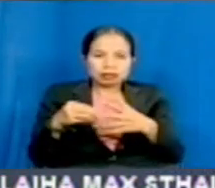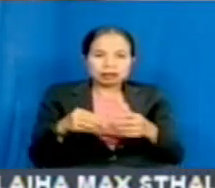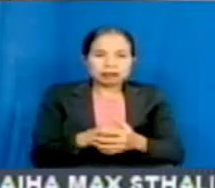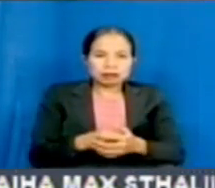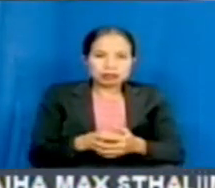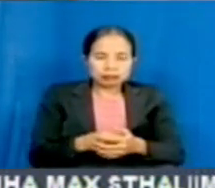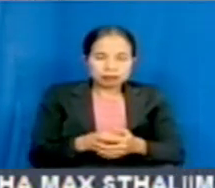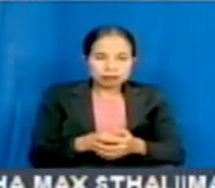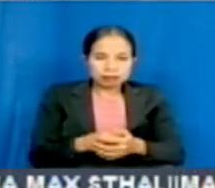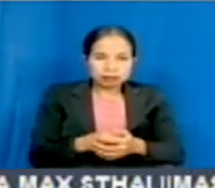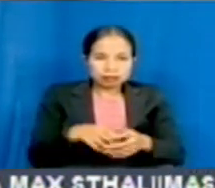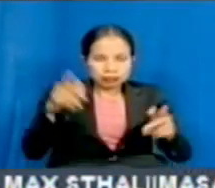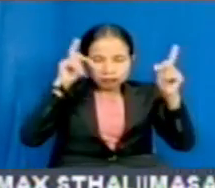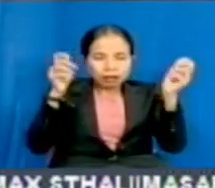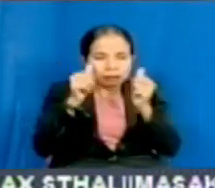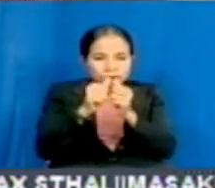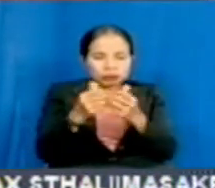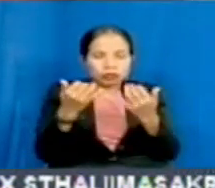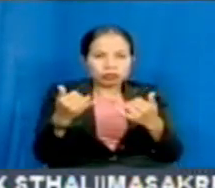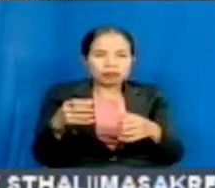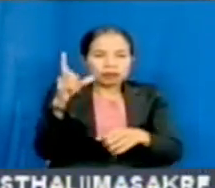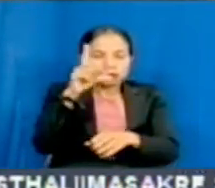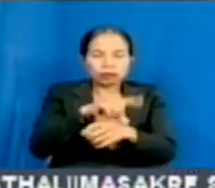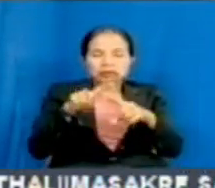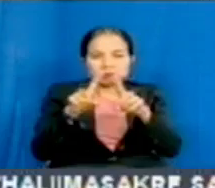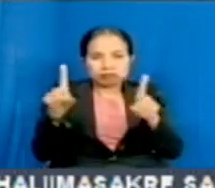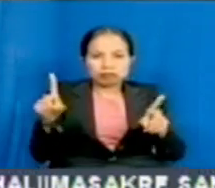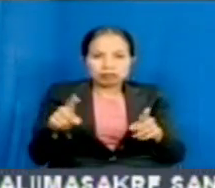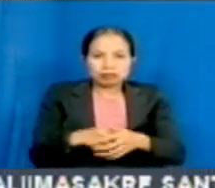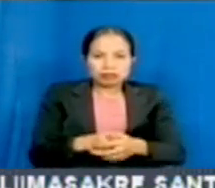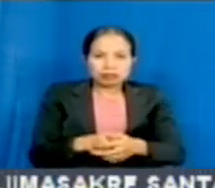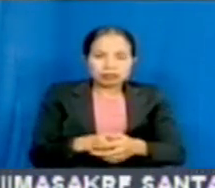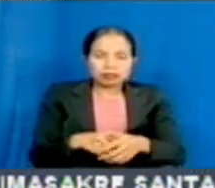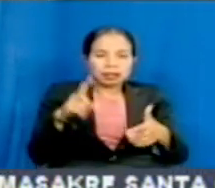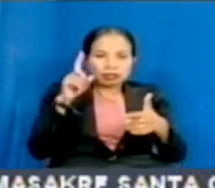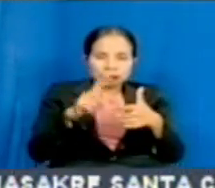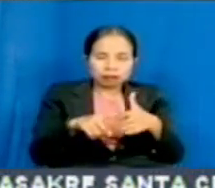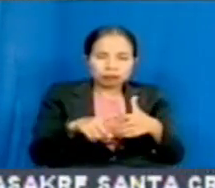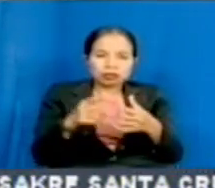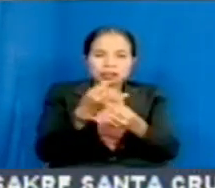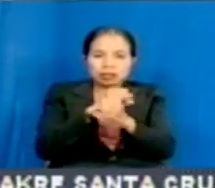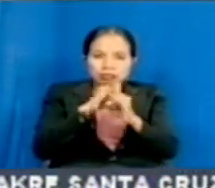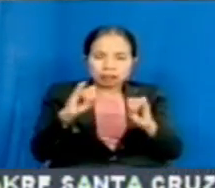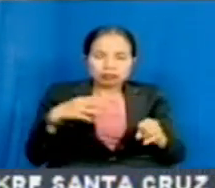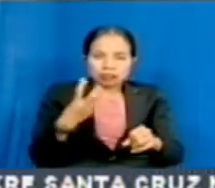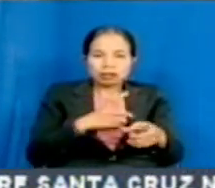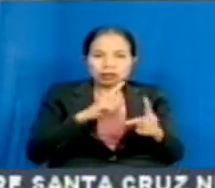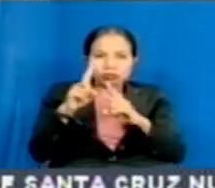bersama. O hindoro inselo. Depois da independência ida né, ita qual é a conaba,